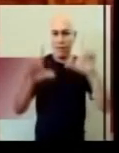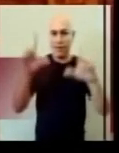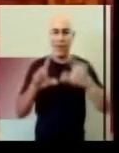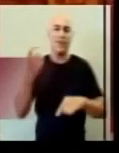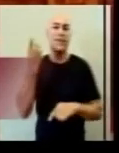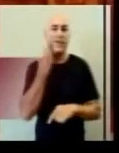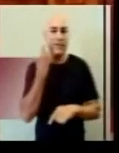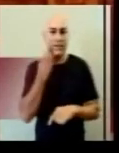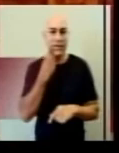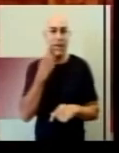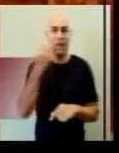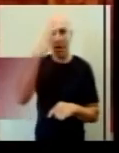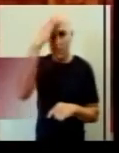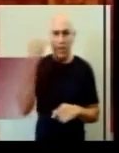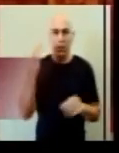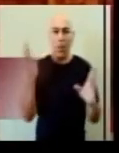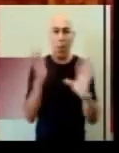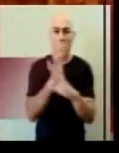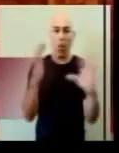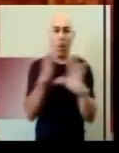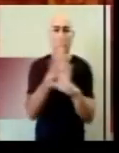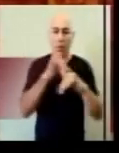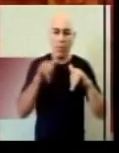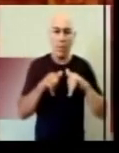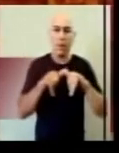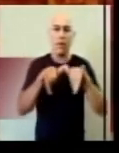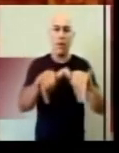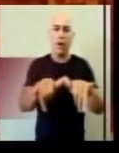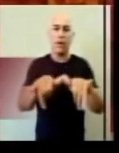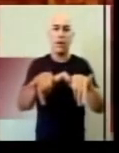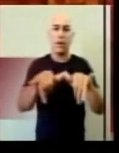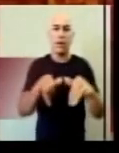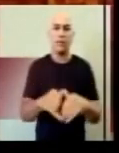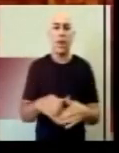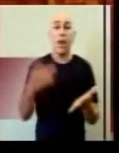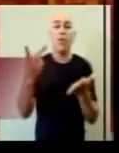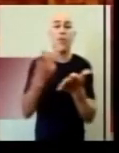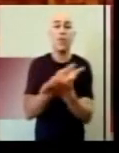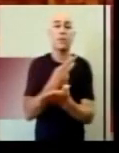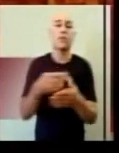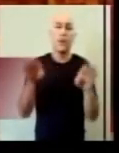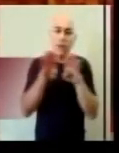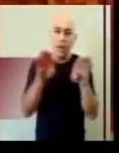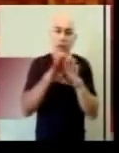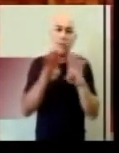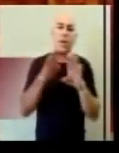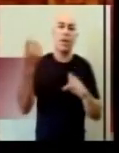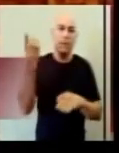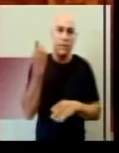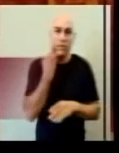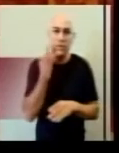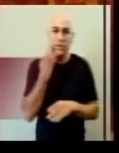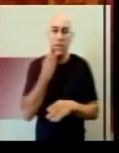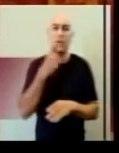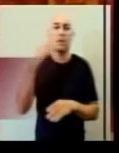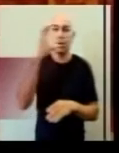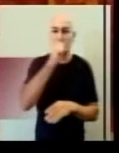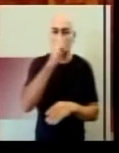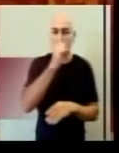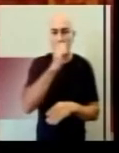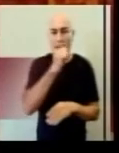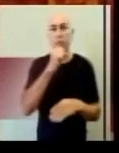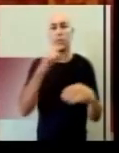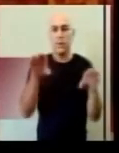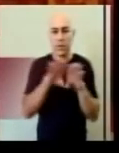sexta-feira essa aglomeração aqui nesse supermercado, só que ela acontecia também de sexta antes e acontecia de sábado antes